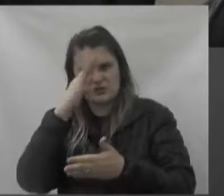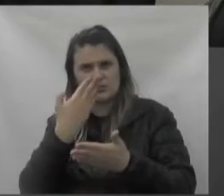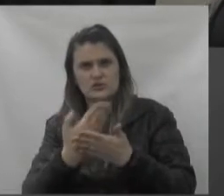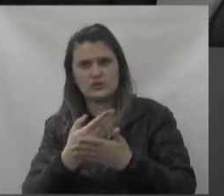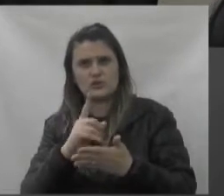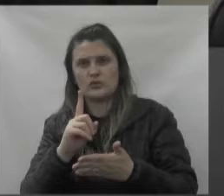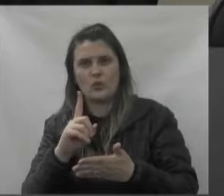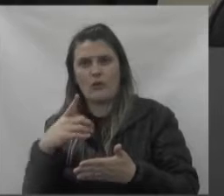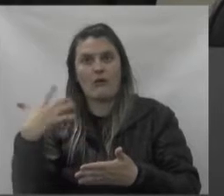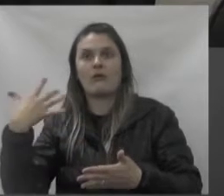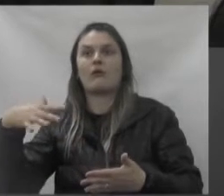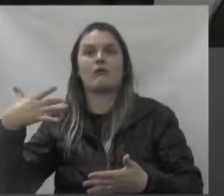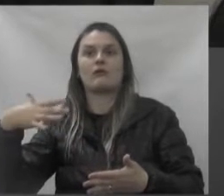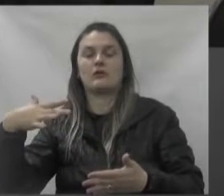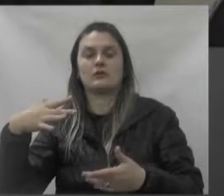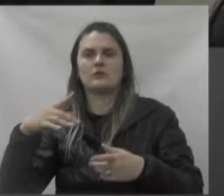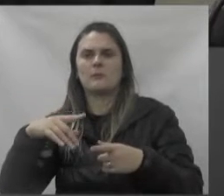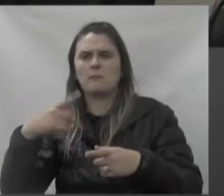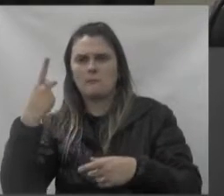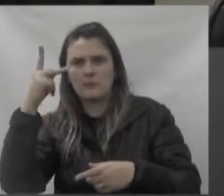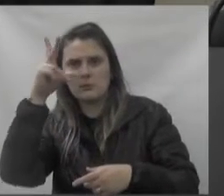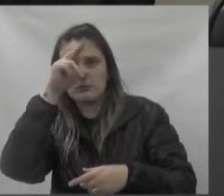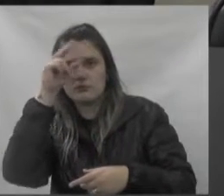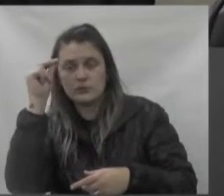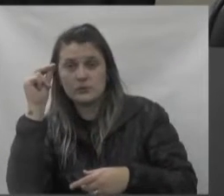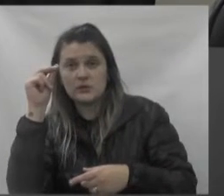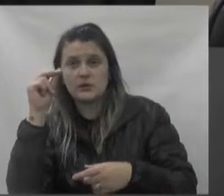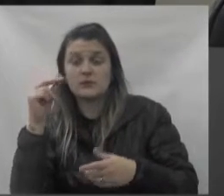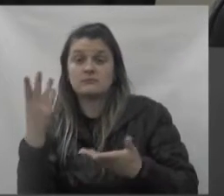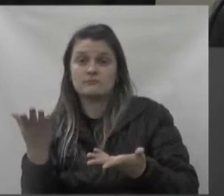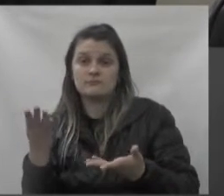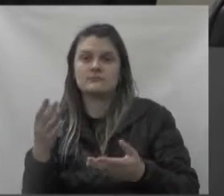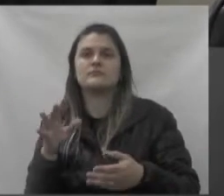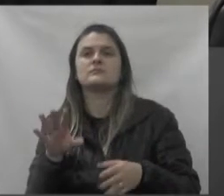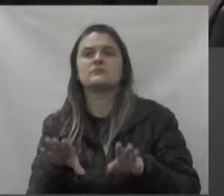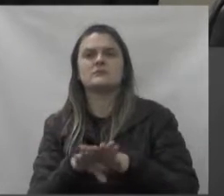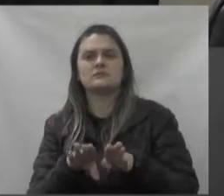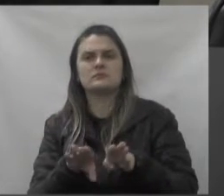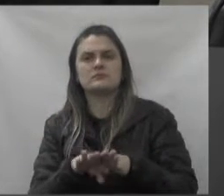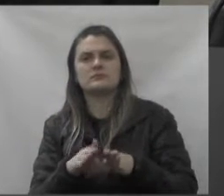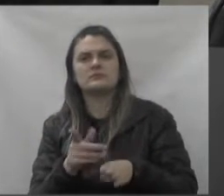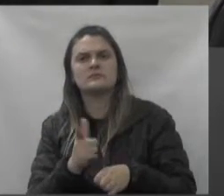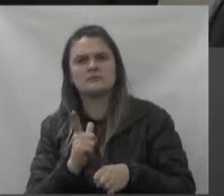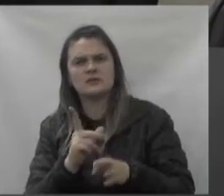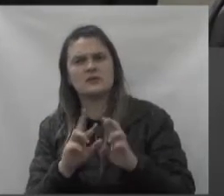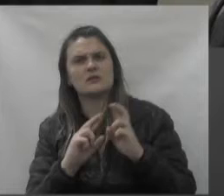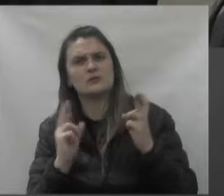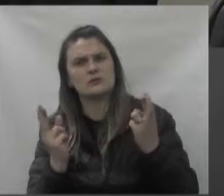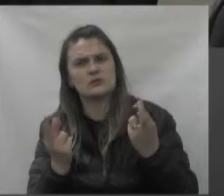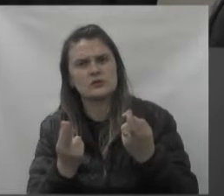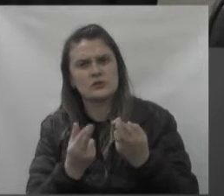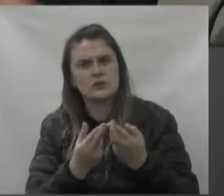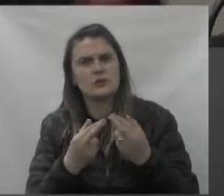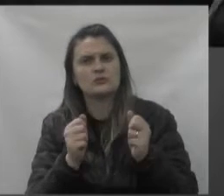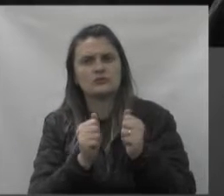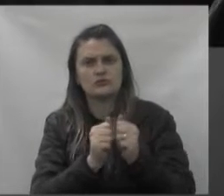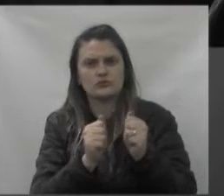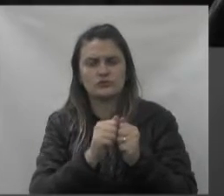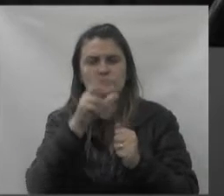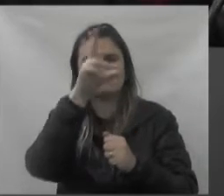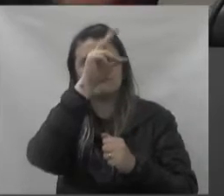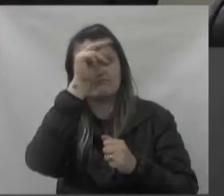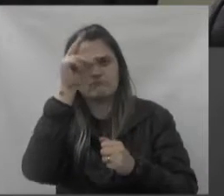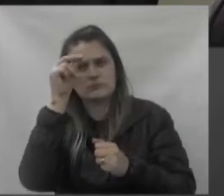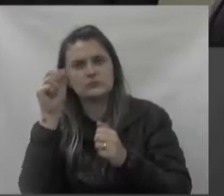é um custo muito alto para a prefeitura. E, inclusive, teve reuniões junto com o